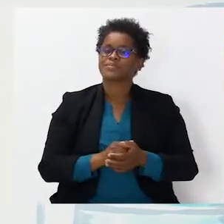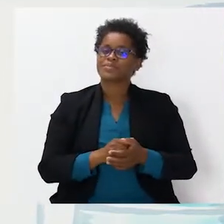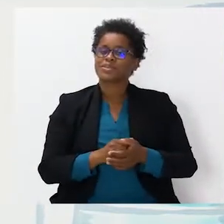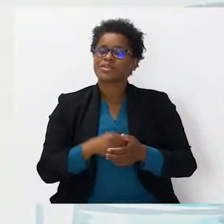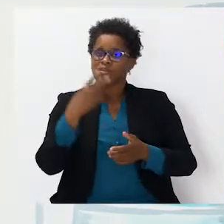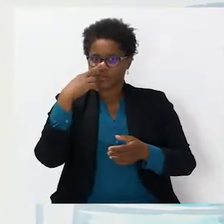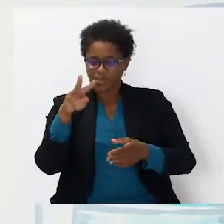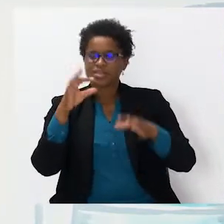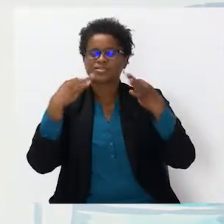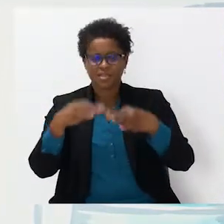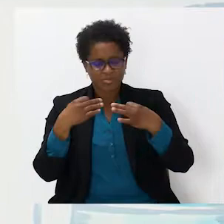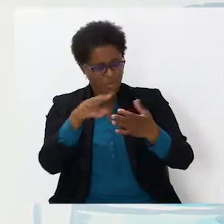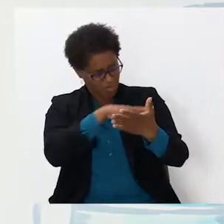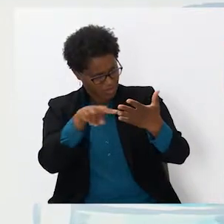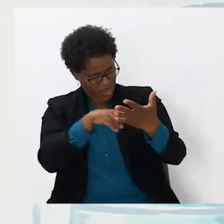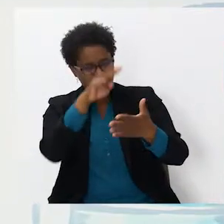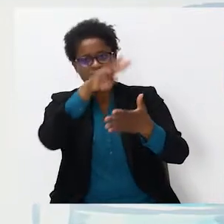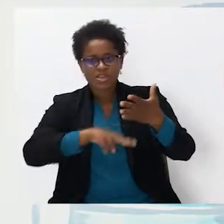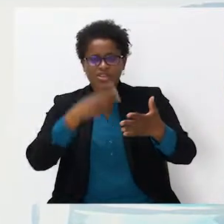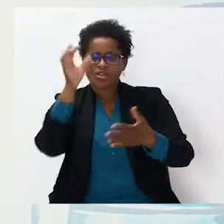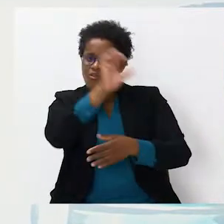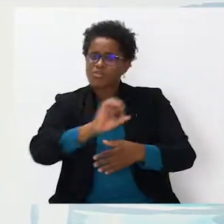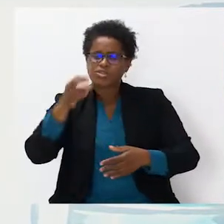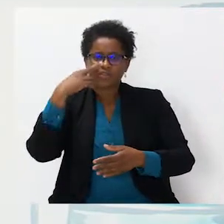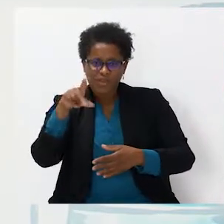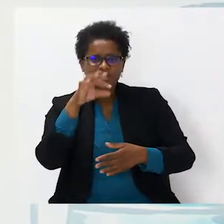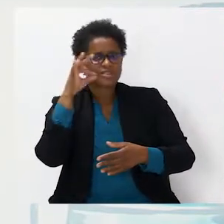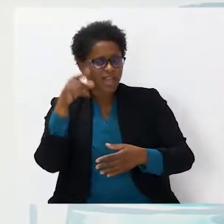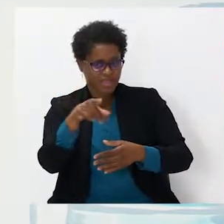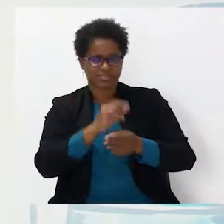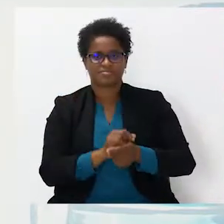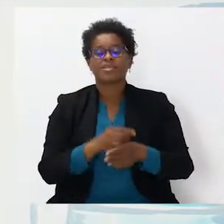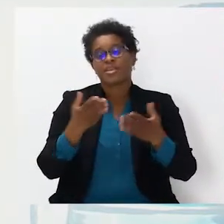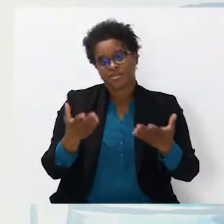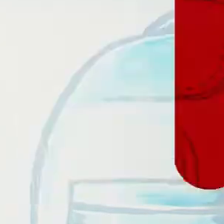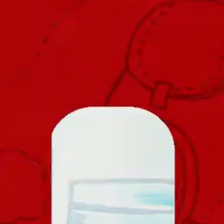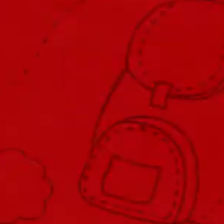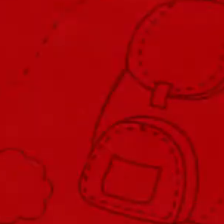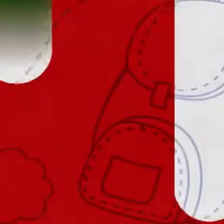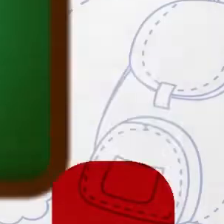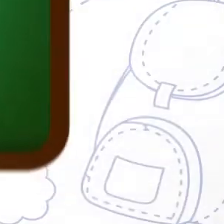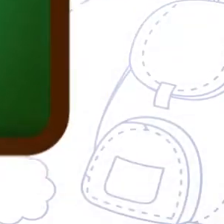Encontram sempre, ao ler um texto, vocês encontram esses sinais. Por isso mesmo,